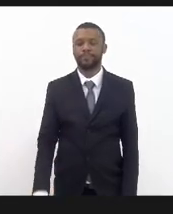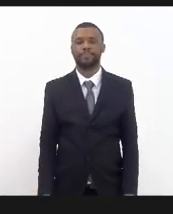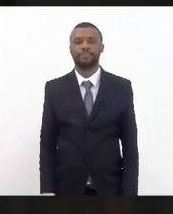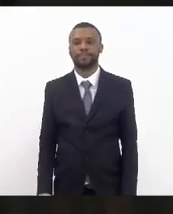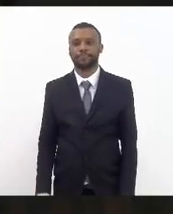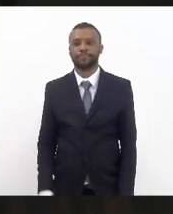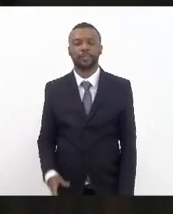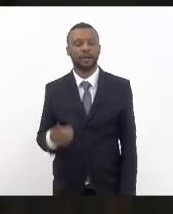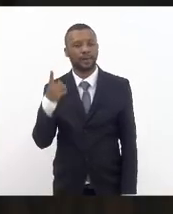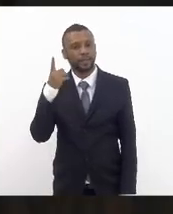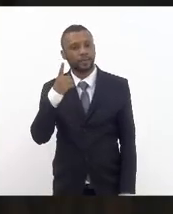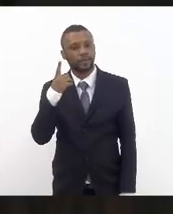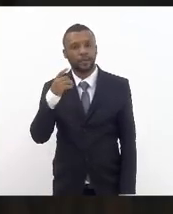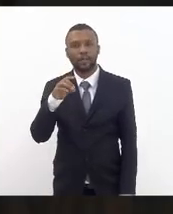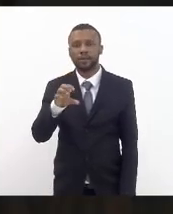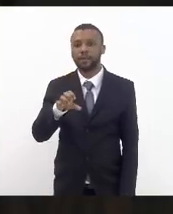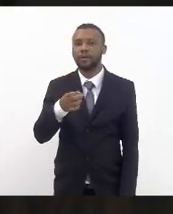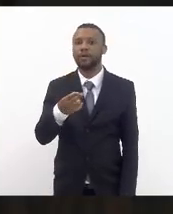Deputado Eurico Júnior.